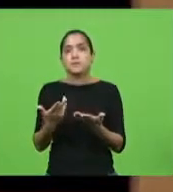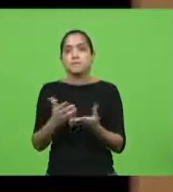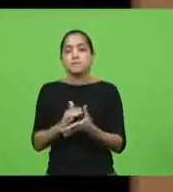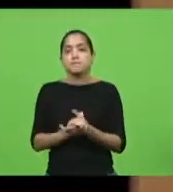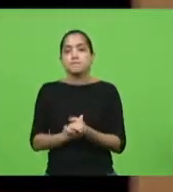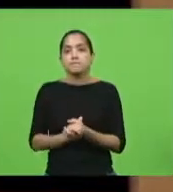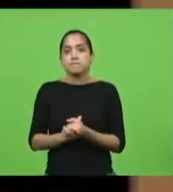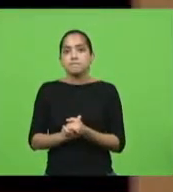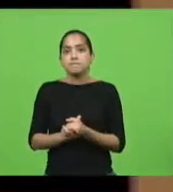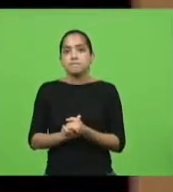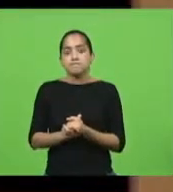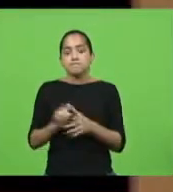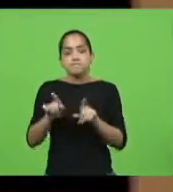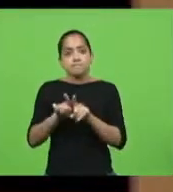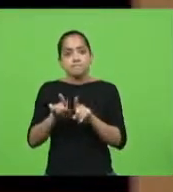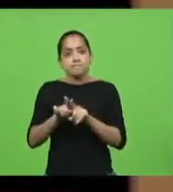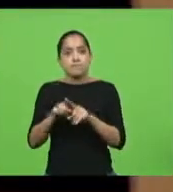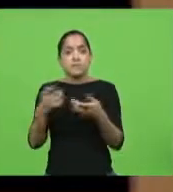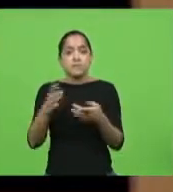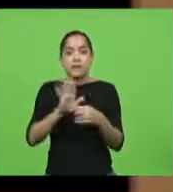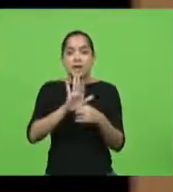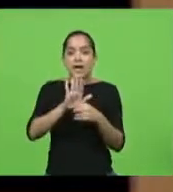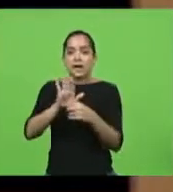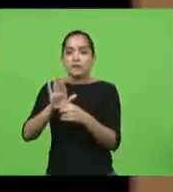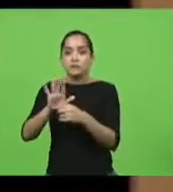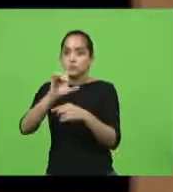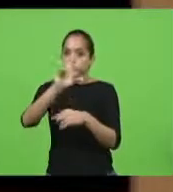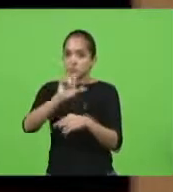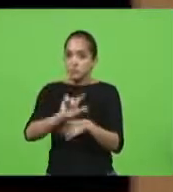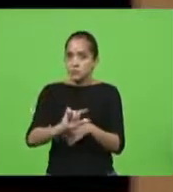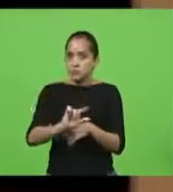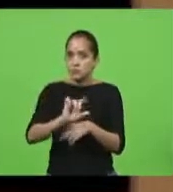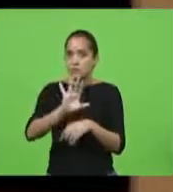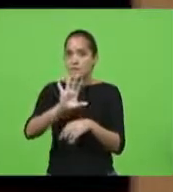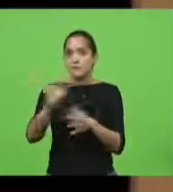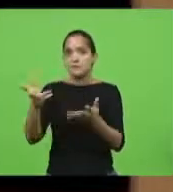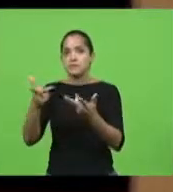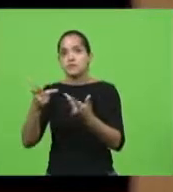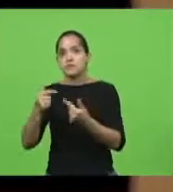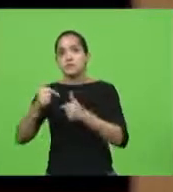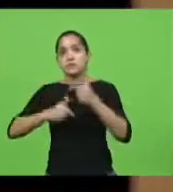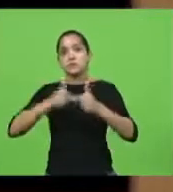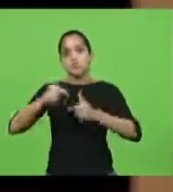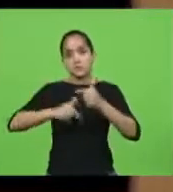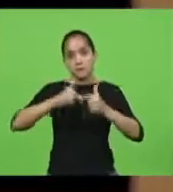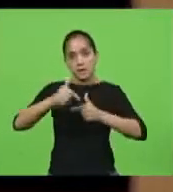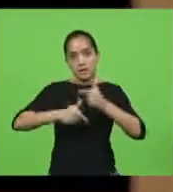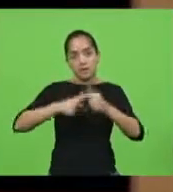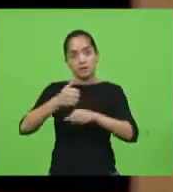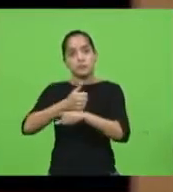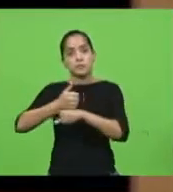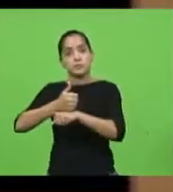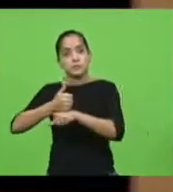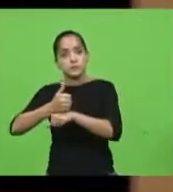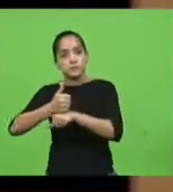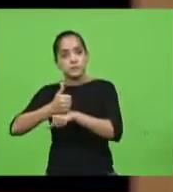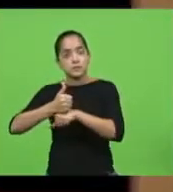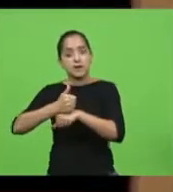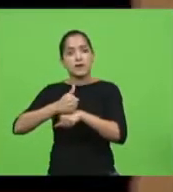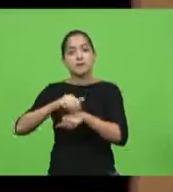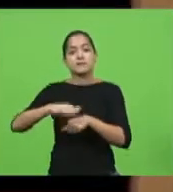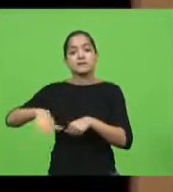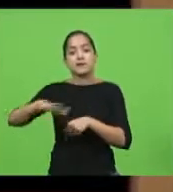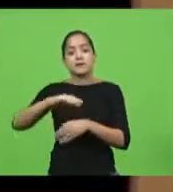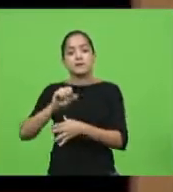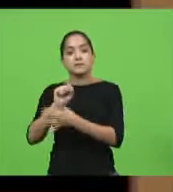e isso também ajuda um pouco na queda, mas a eficiência, o trabalho dos profissionais da segurança tem